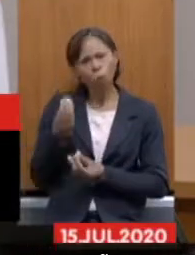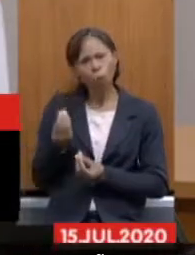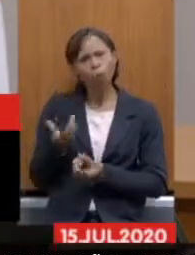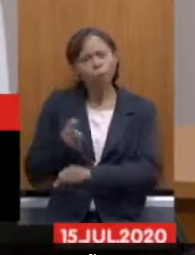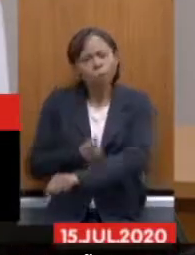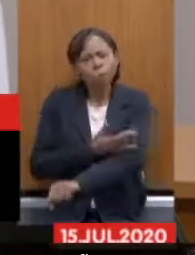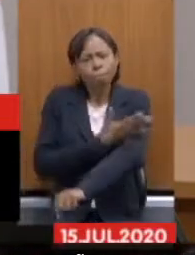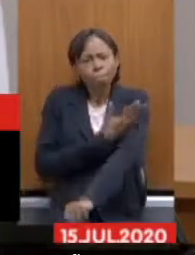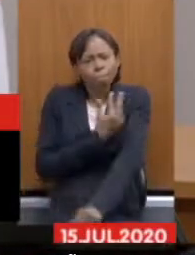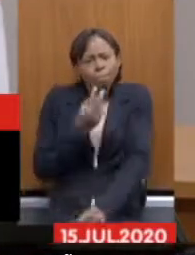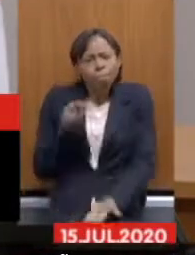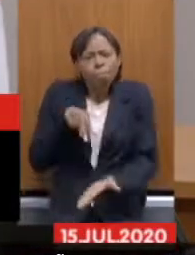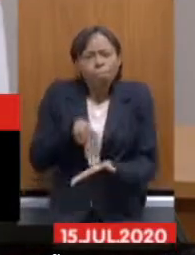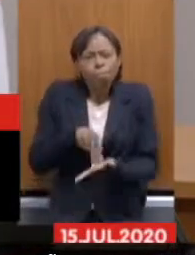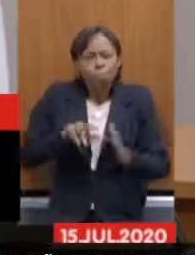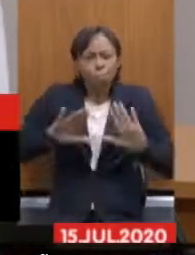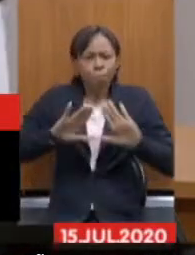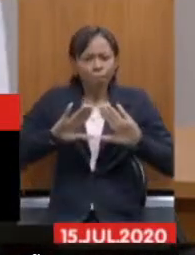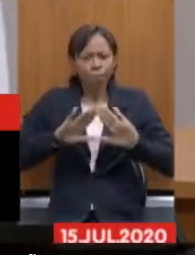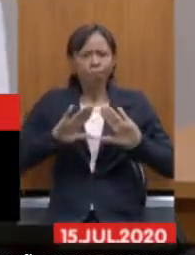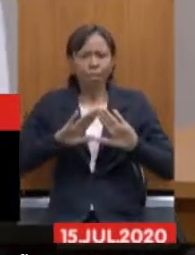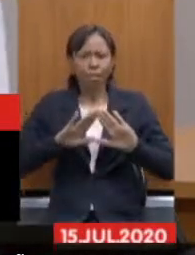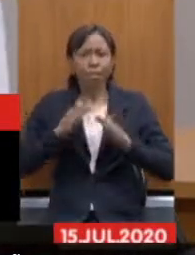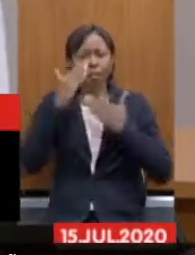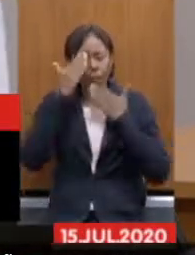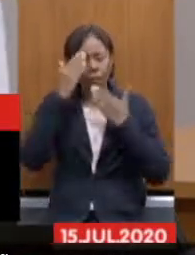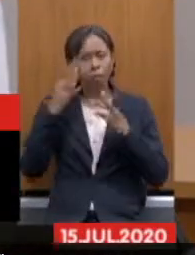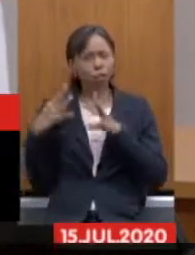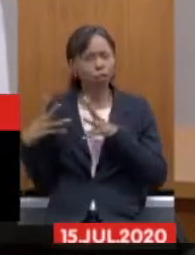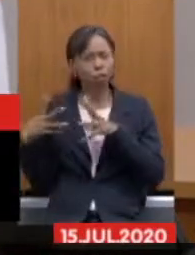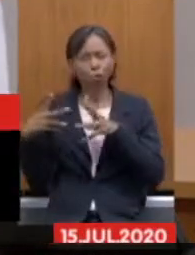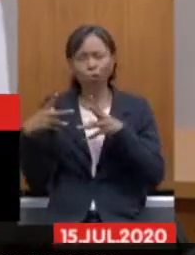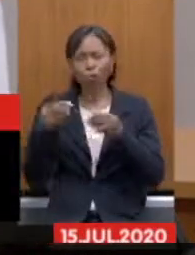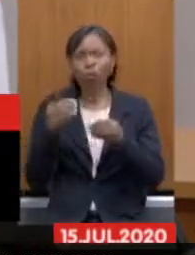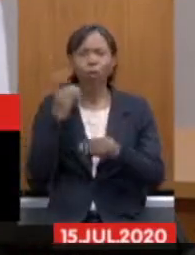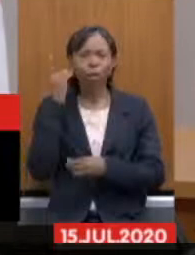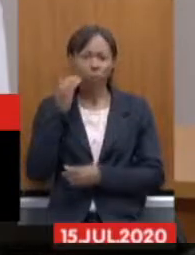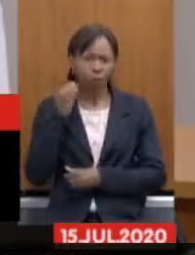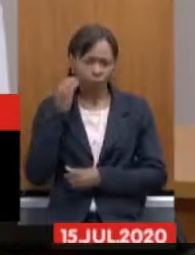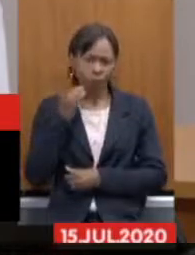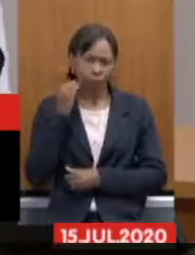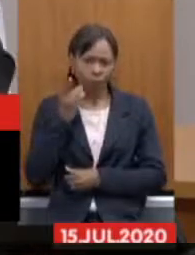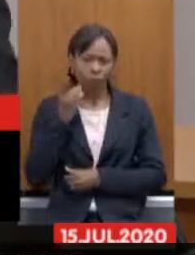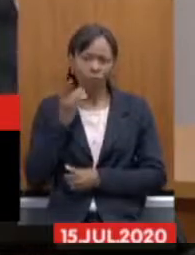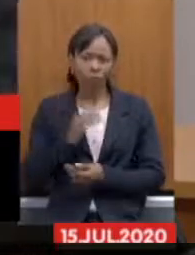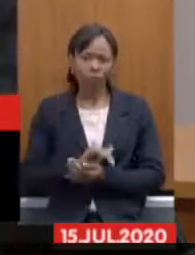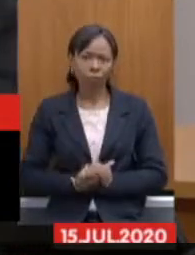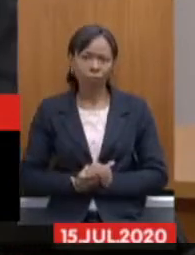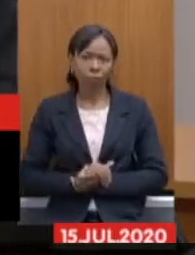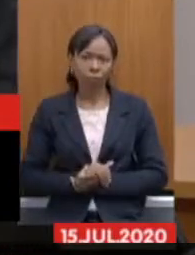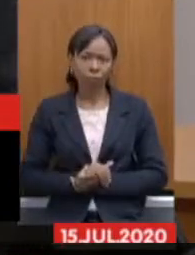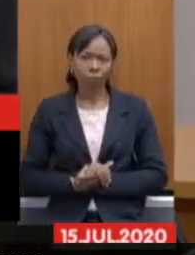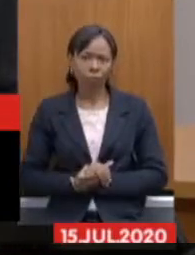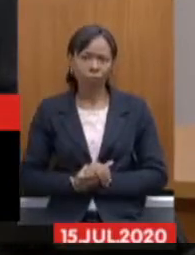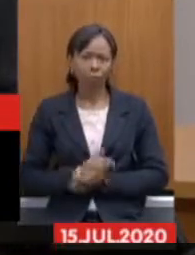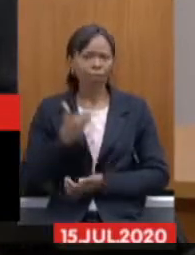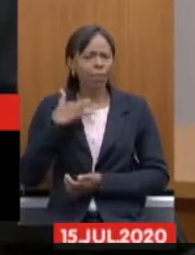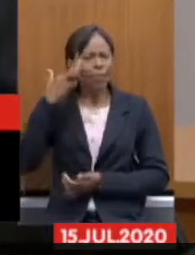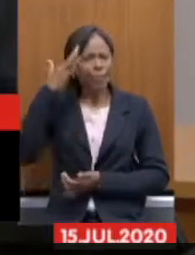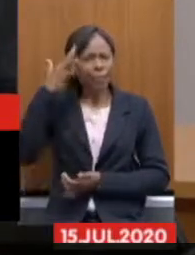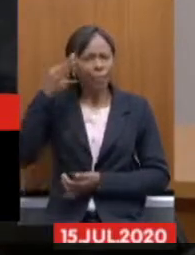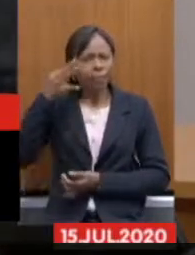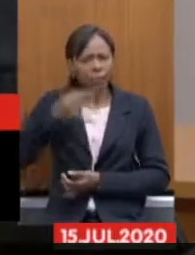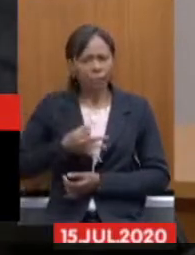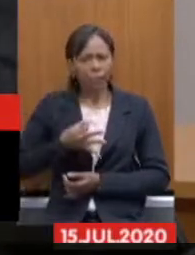emocionado está aqui nessa casa agradeço a todos os deputados e e eu tenho certeza